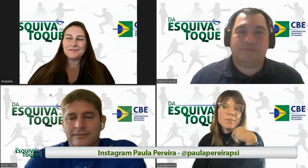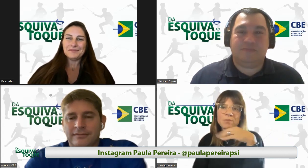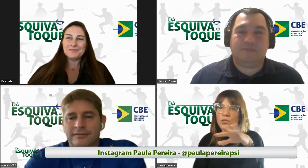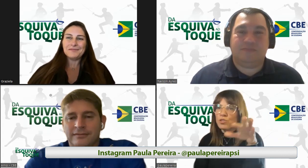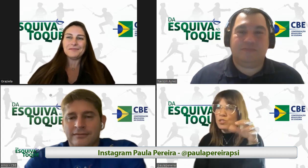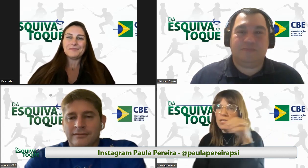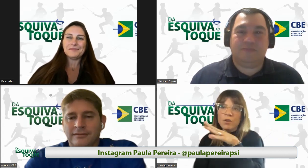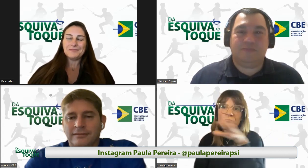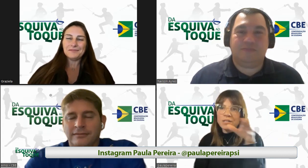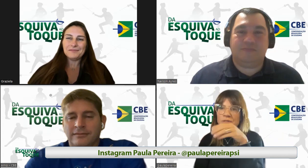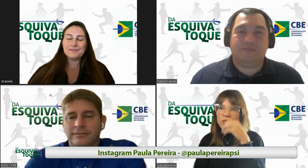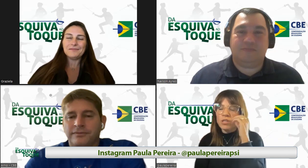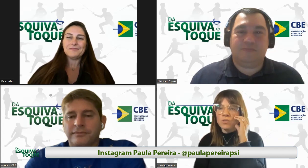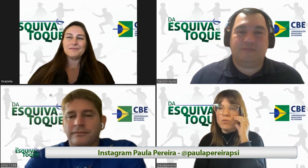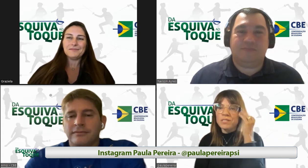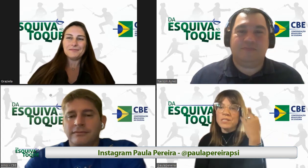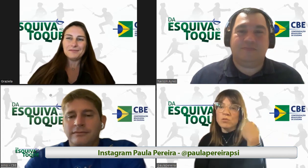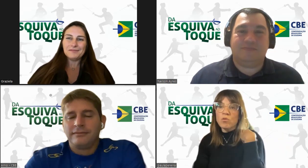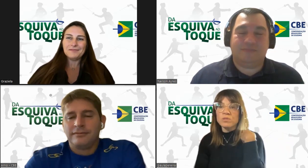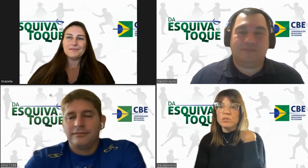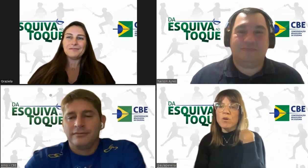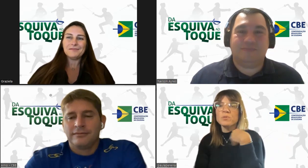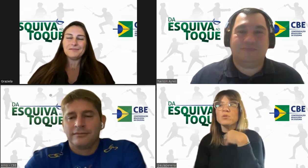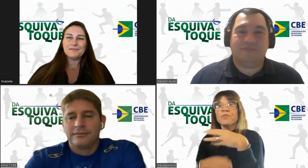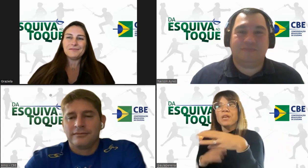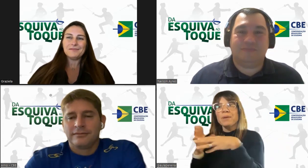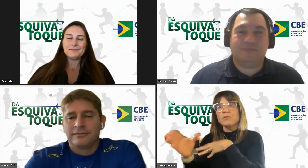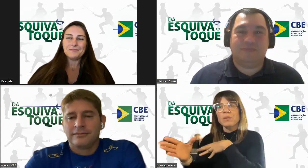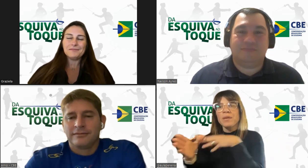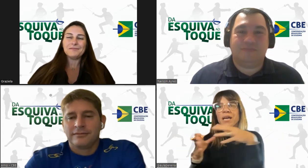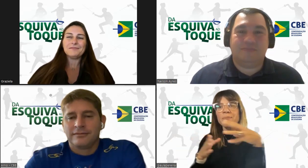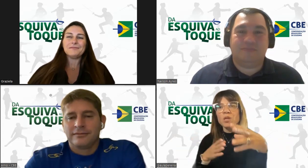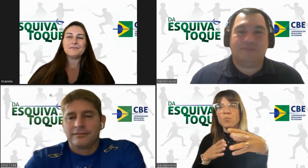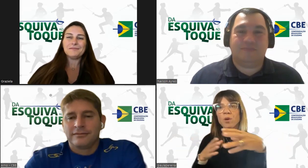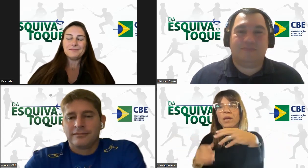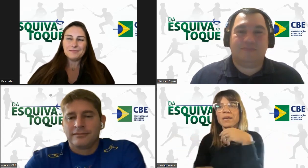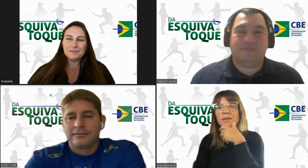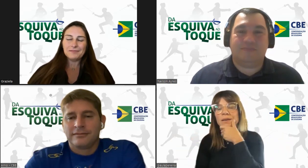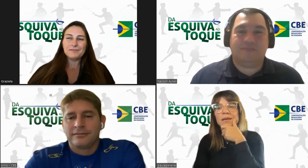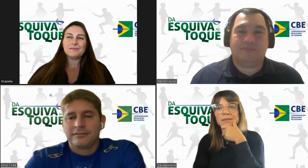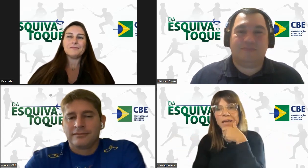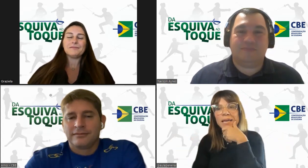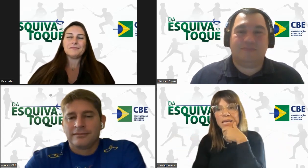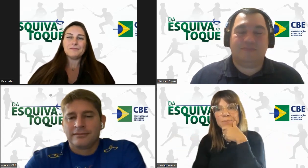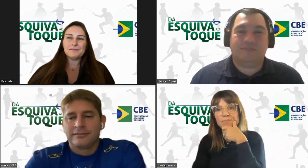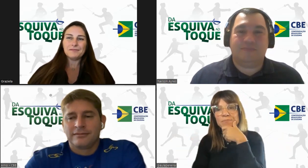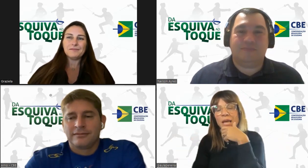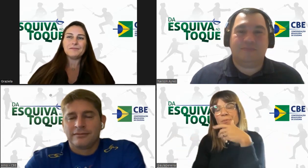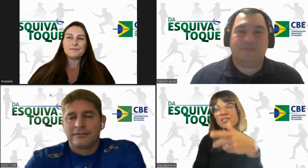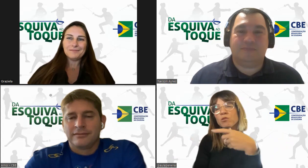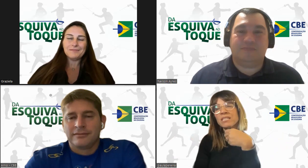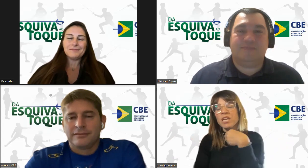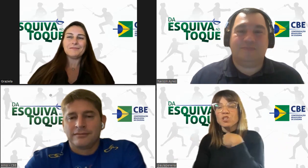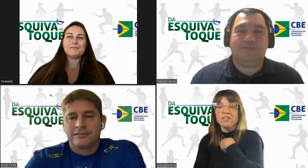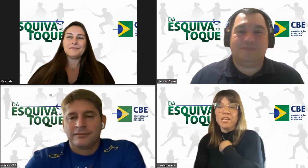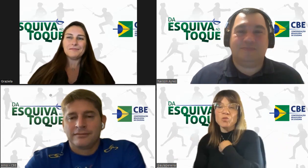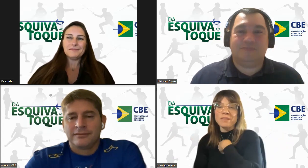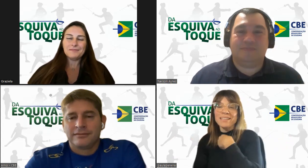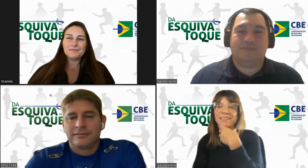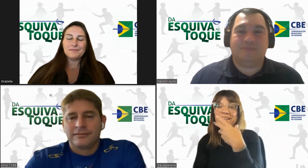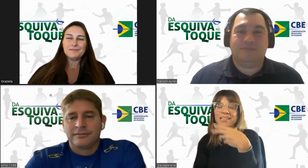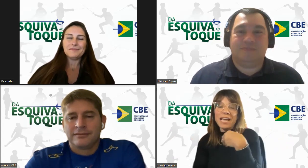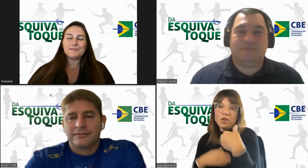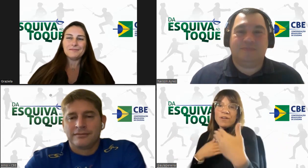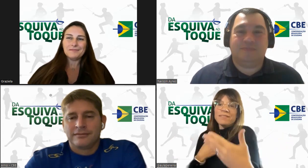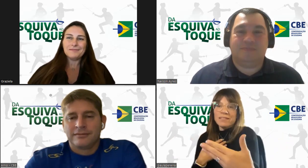uma ideia me pedir que eu faço as indicações Às vezes eu não consigo absorver Mas eu também caminho para alguém da equipe né porque às vezes assim a gente